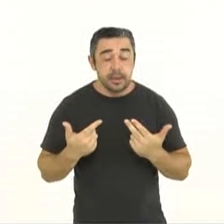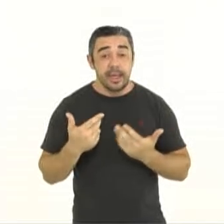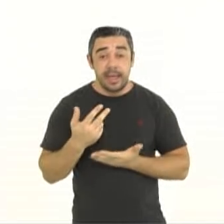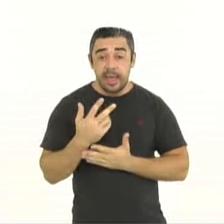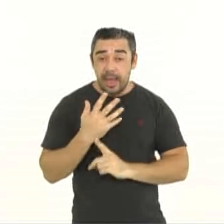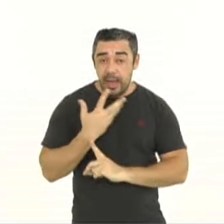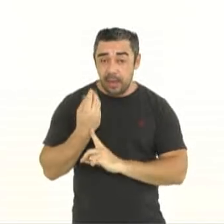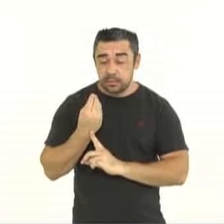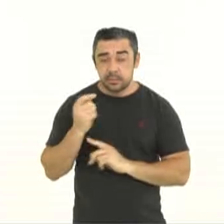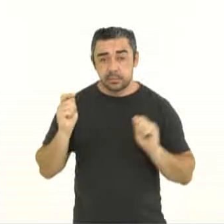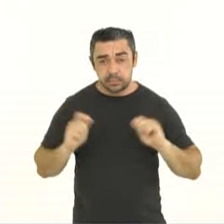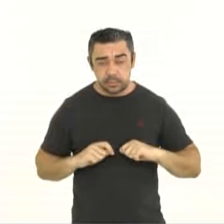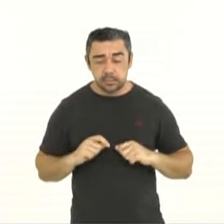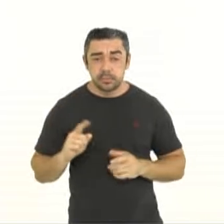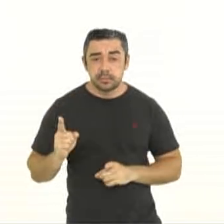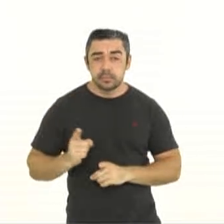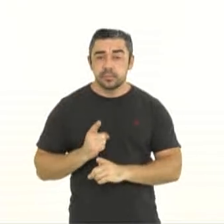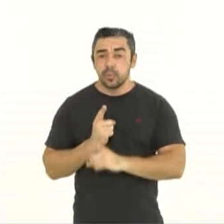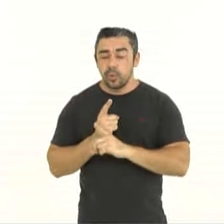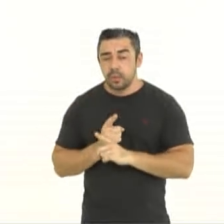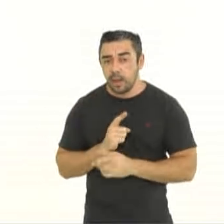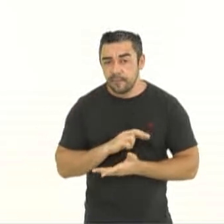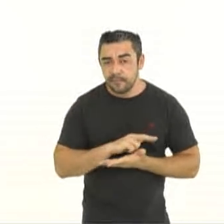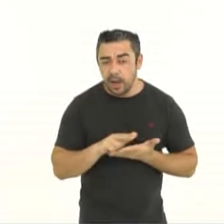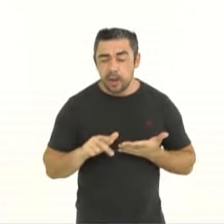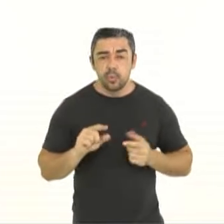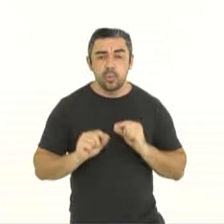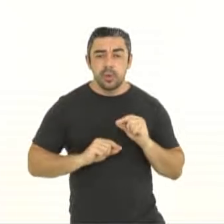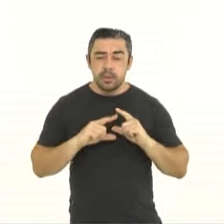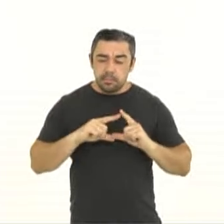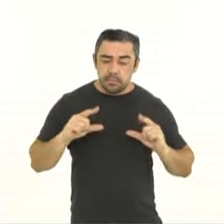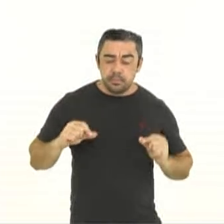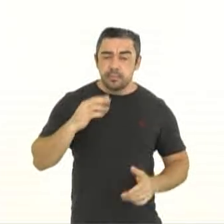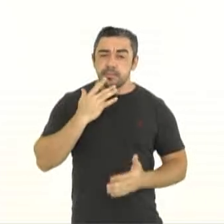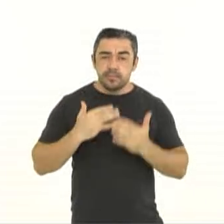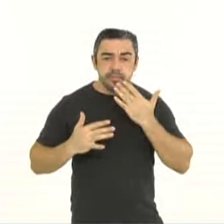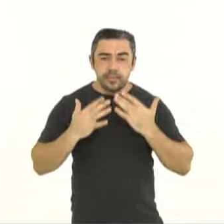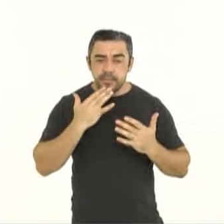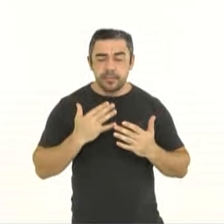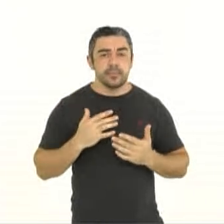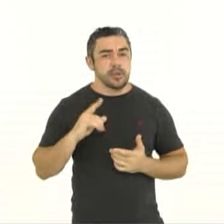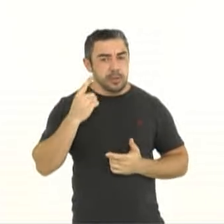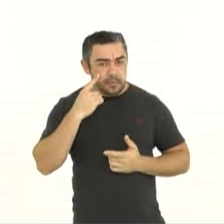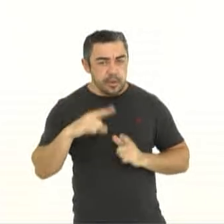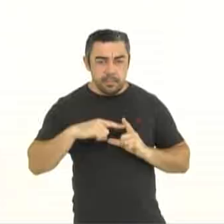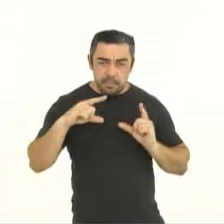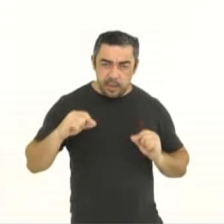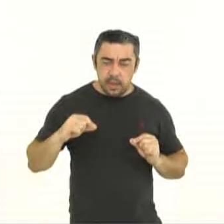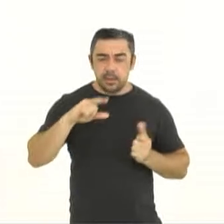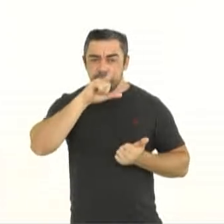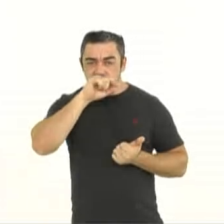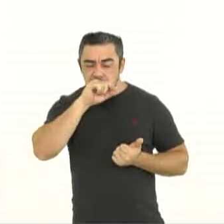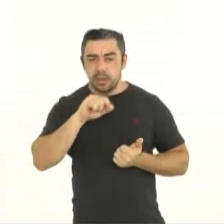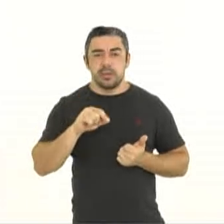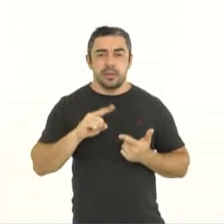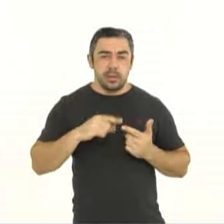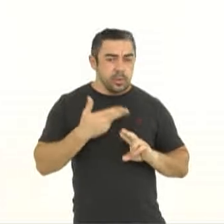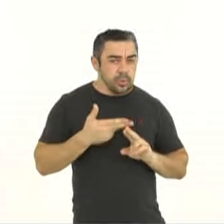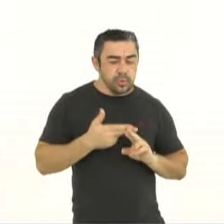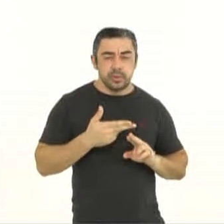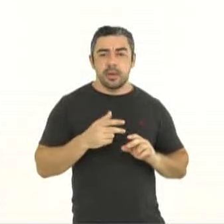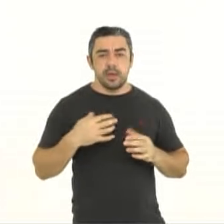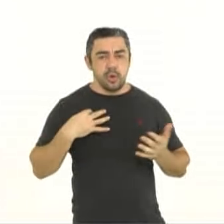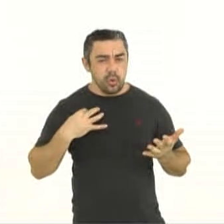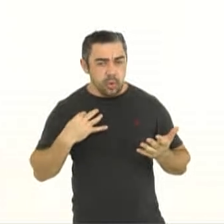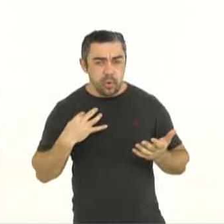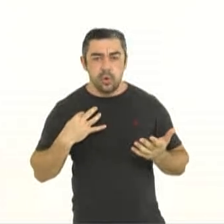possível encontrar muitas plumas, é tudo muito colorido, penas e mosaicos, né, usados em trajes